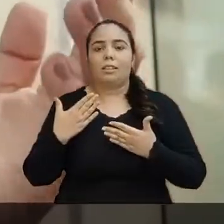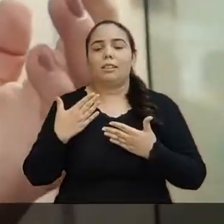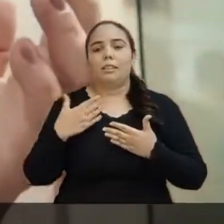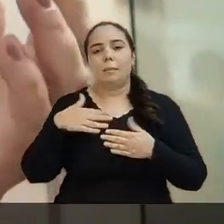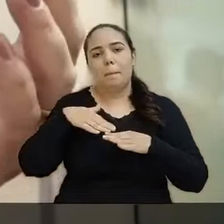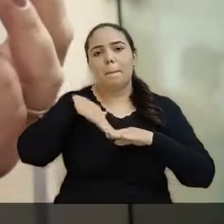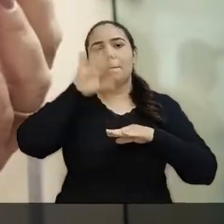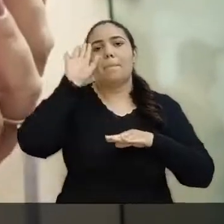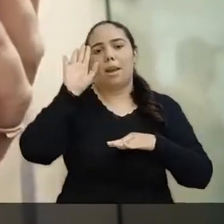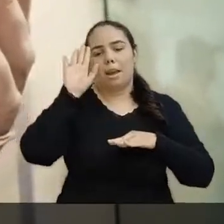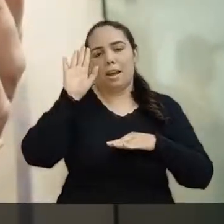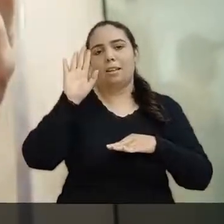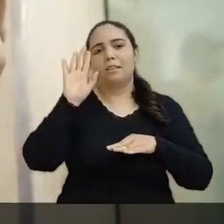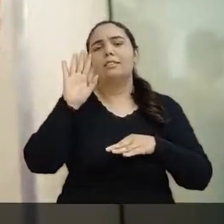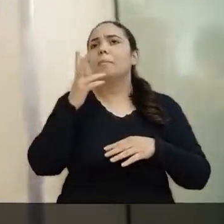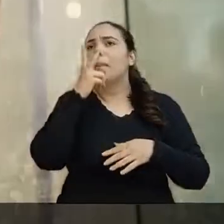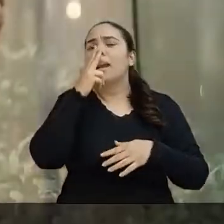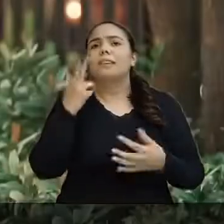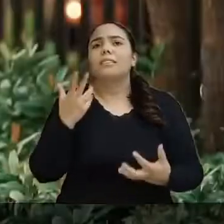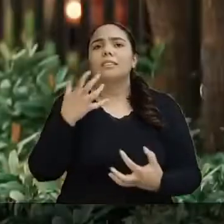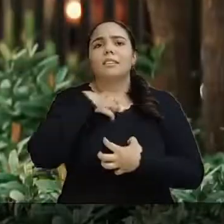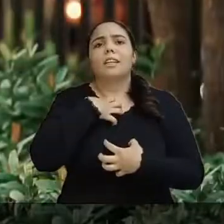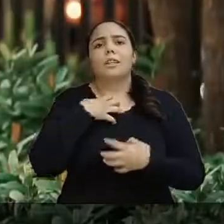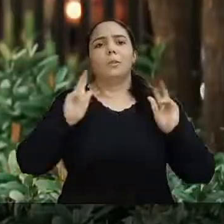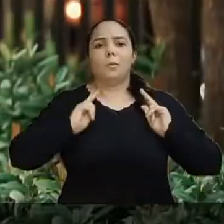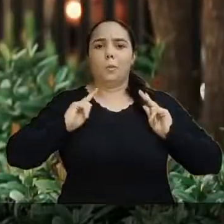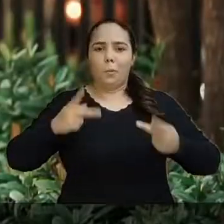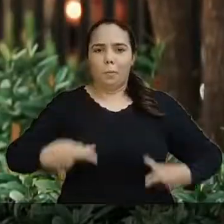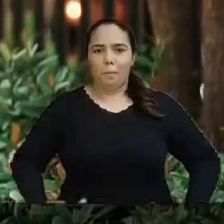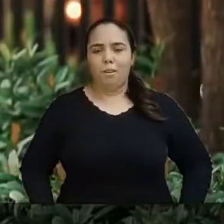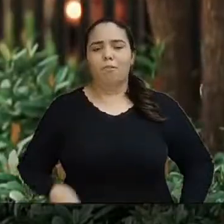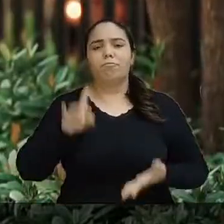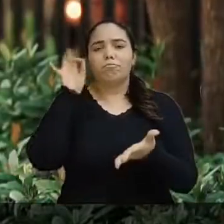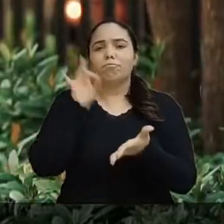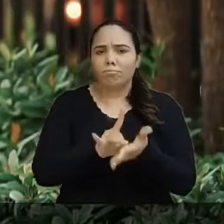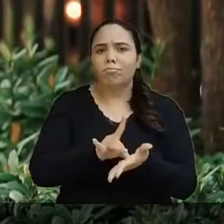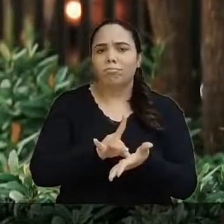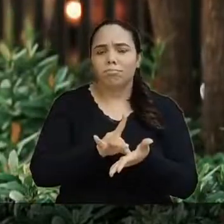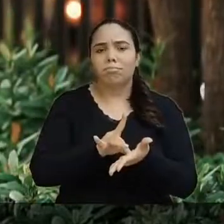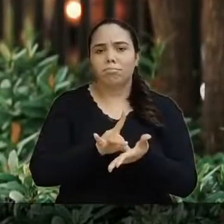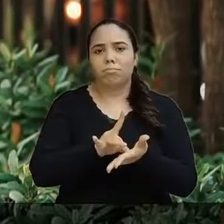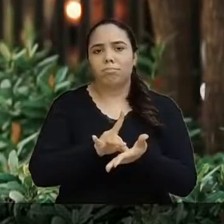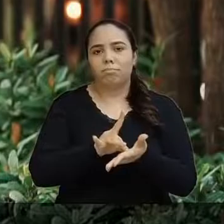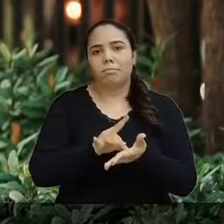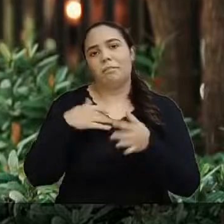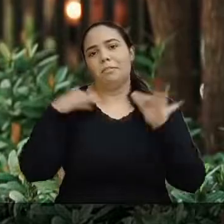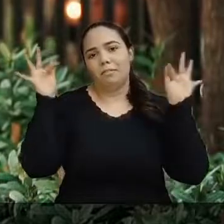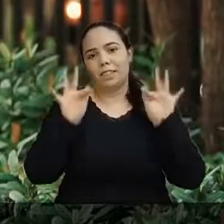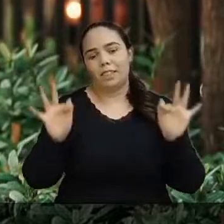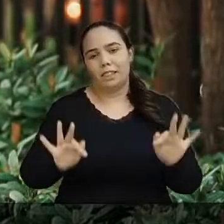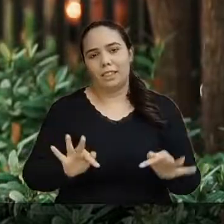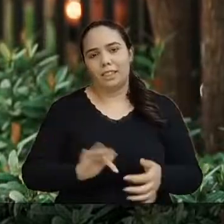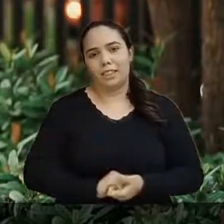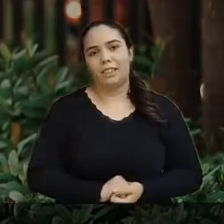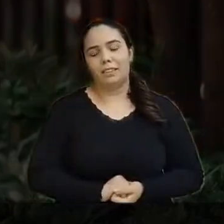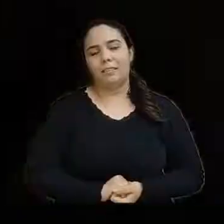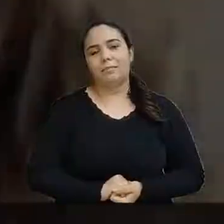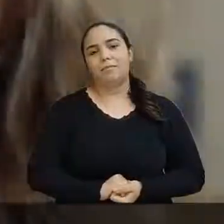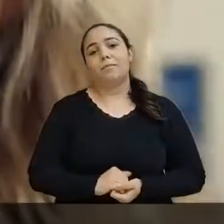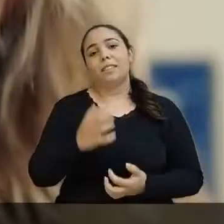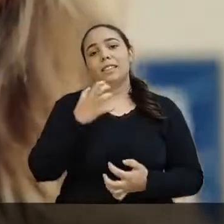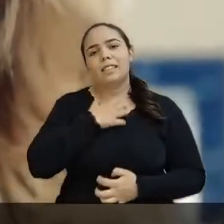que eu sinto neles. Me completa como ser humano. Eu me